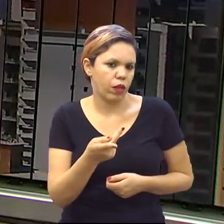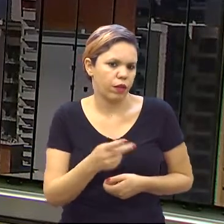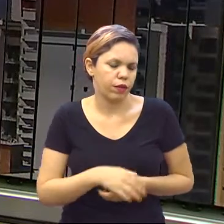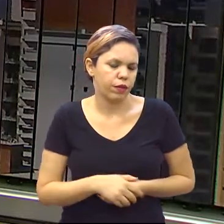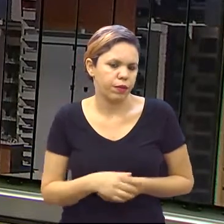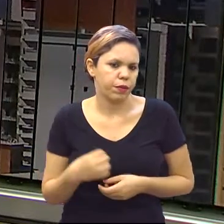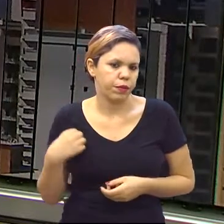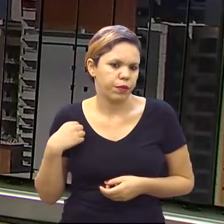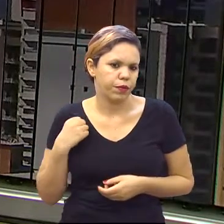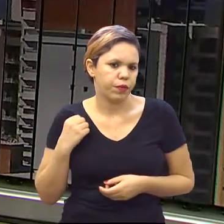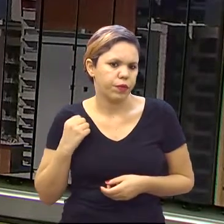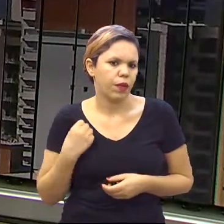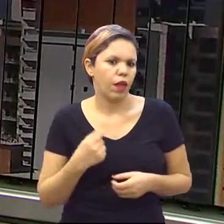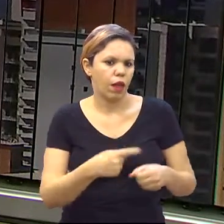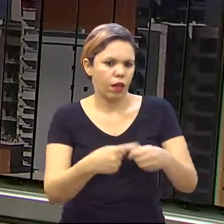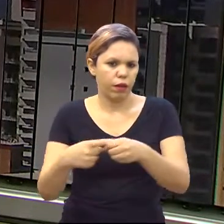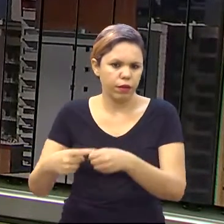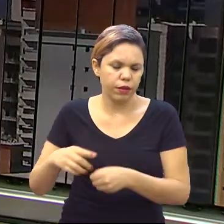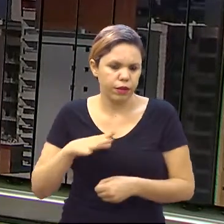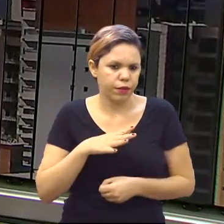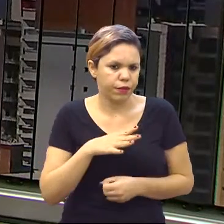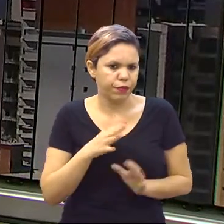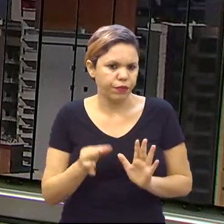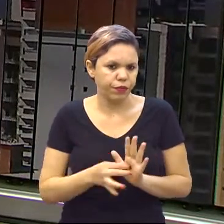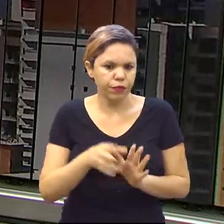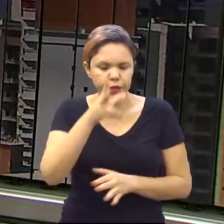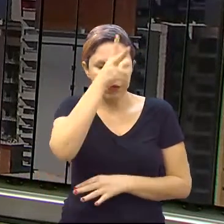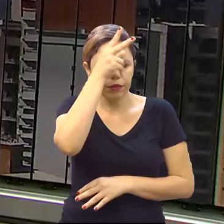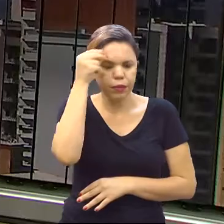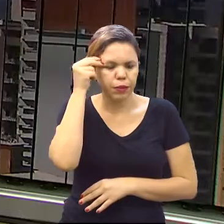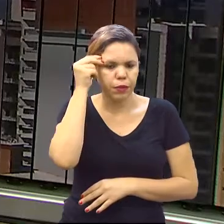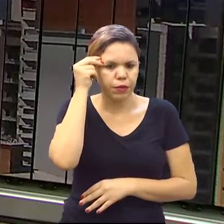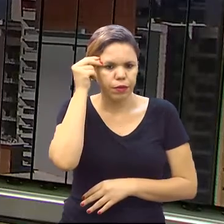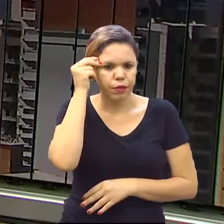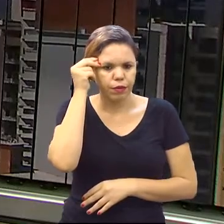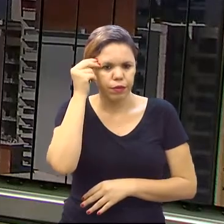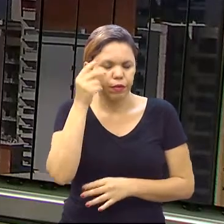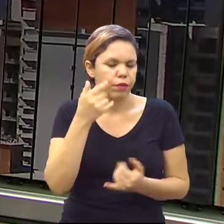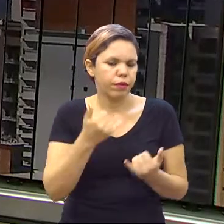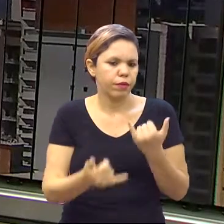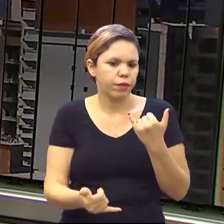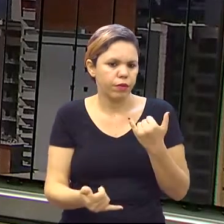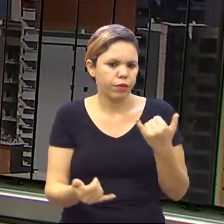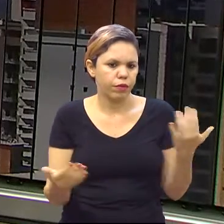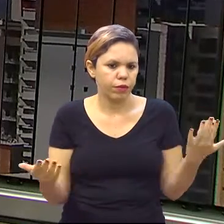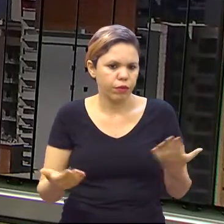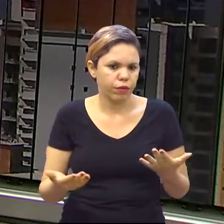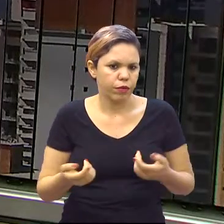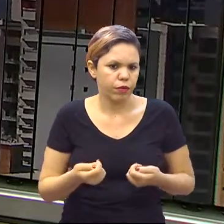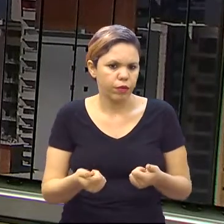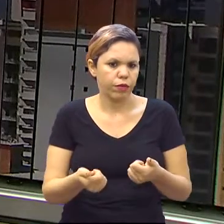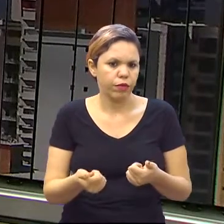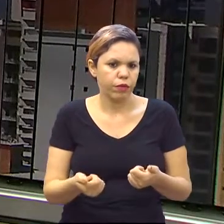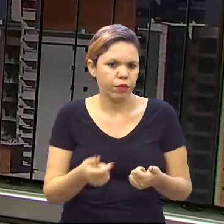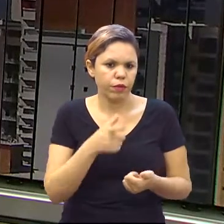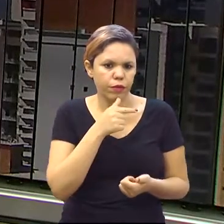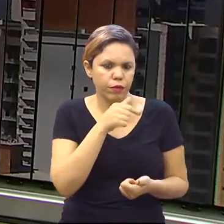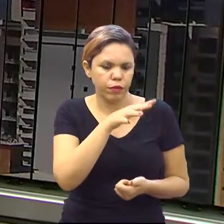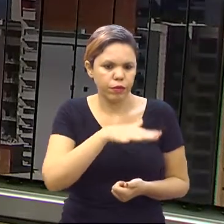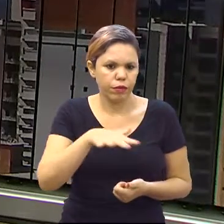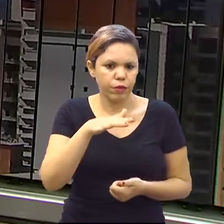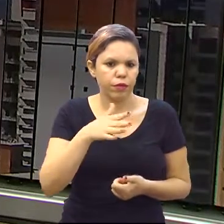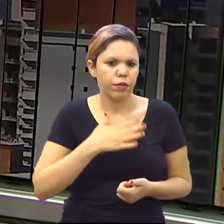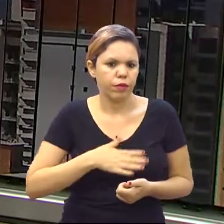fala com os municípios, pelo menos do ponto de vista público, parece que a situação hoje de oferta